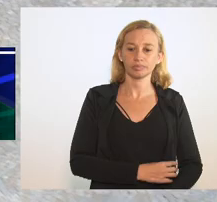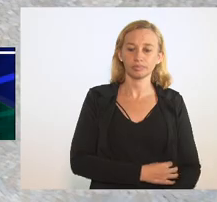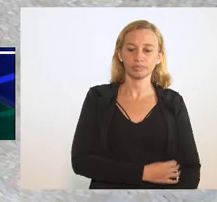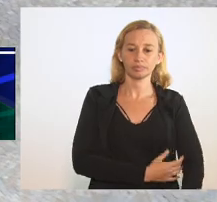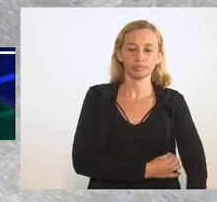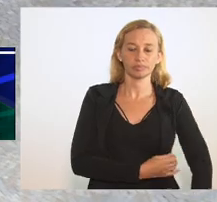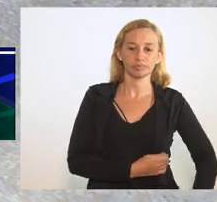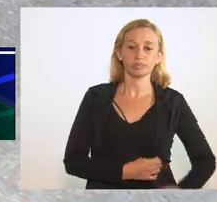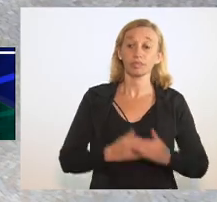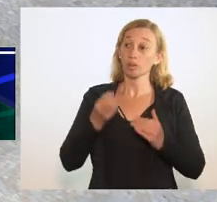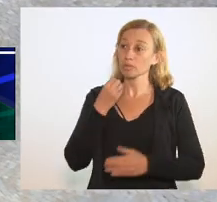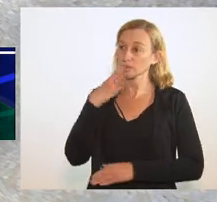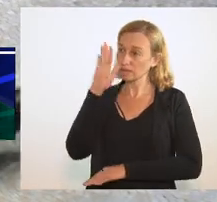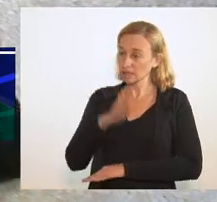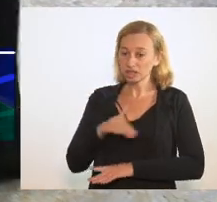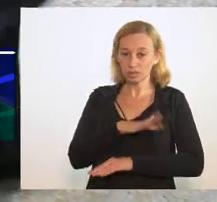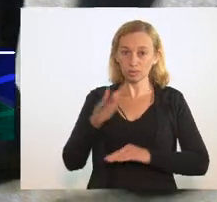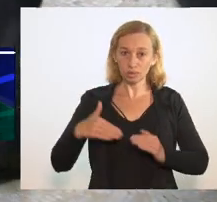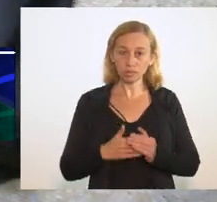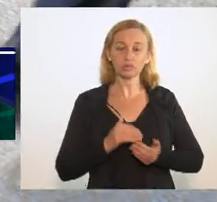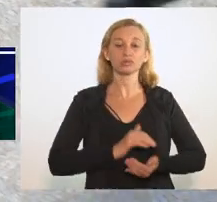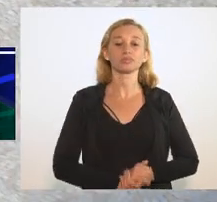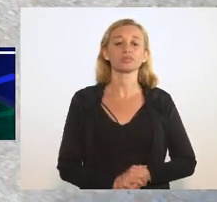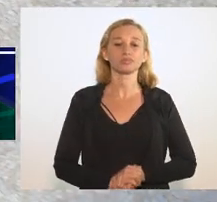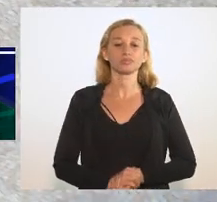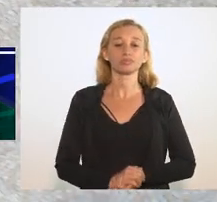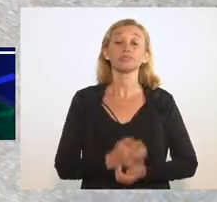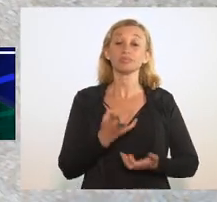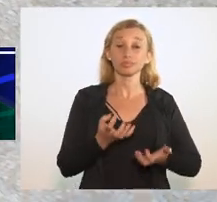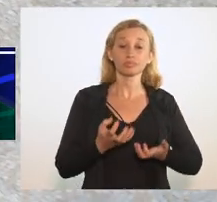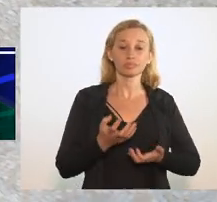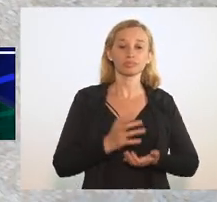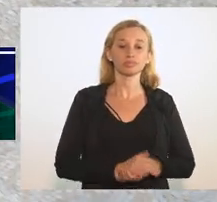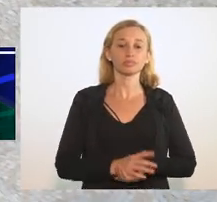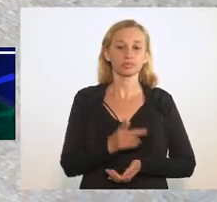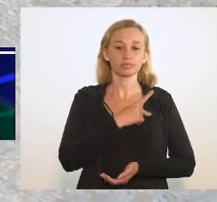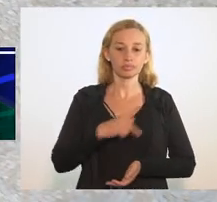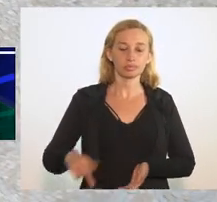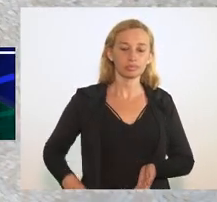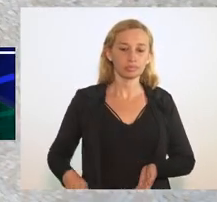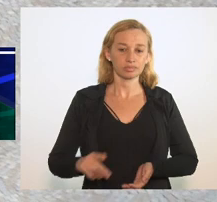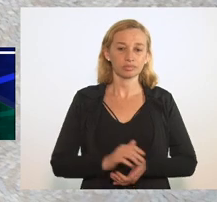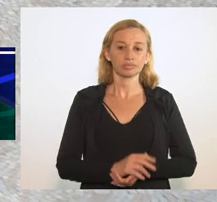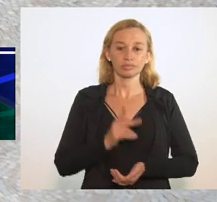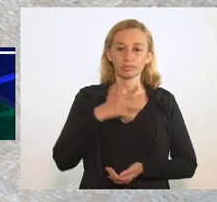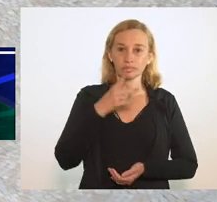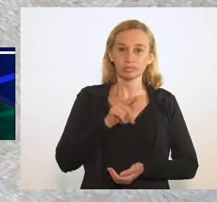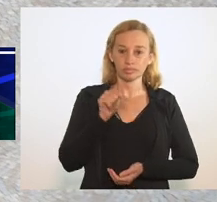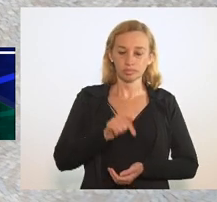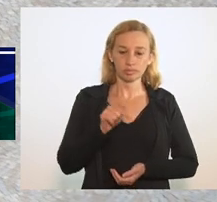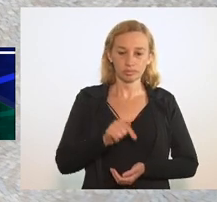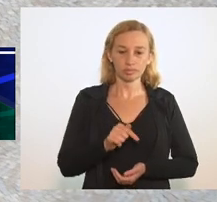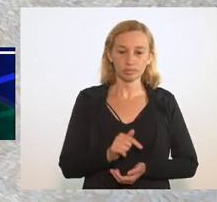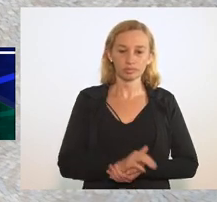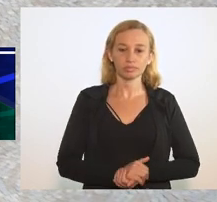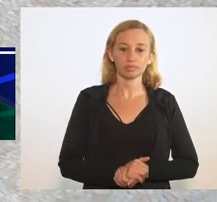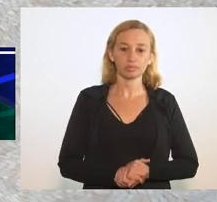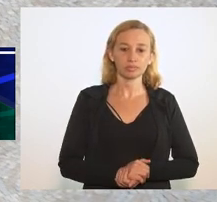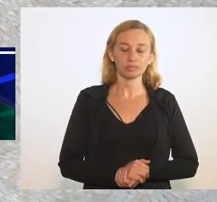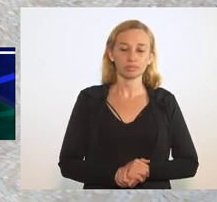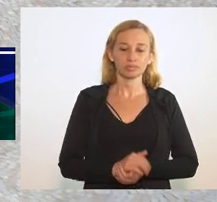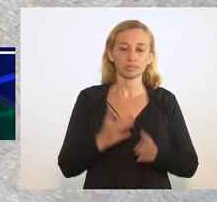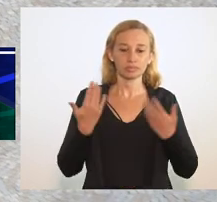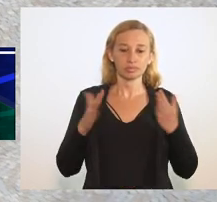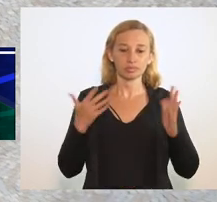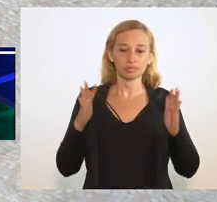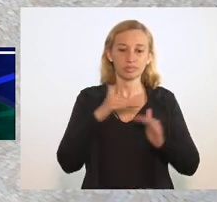Boa tarde a todas e todos. Eu queria, presidente, quebrar o protocolo aqui e fazer um cumprimento especial a todas